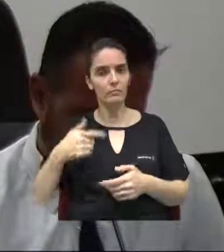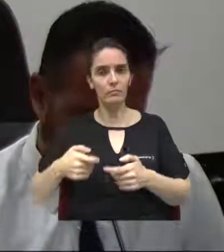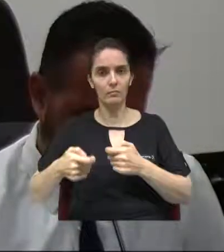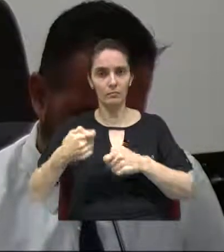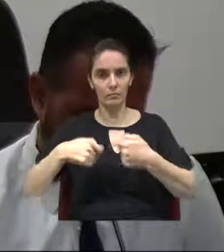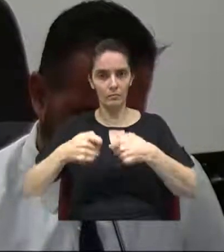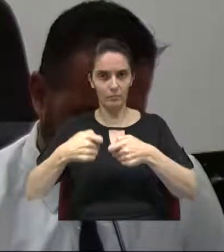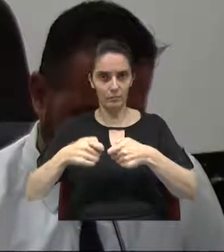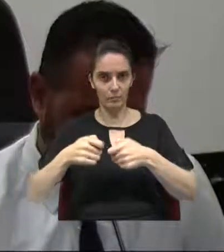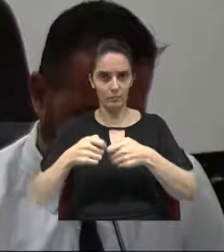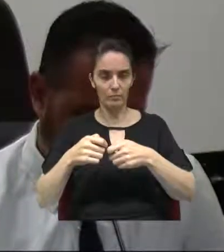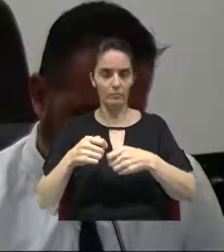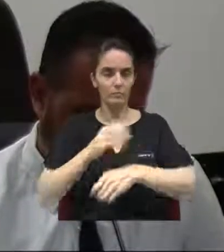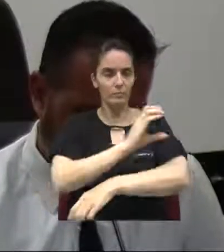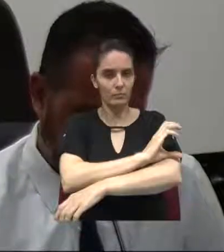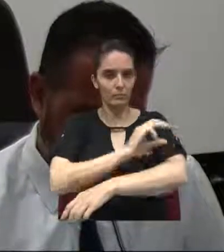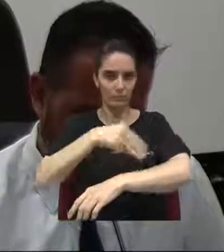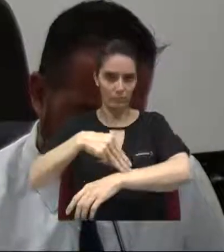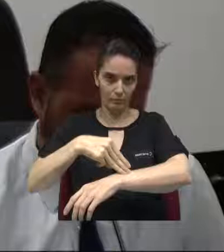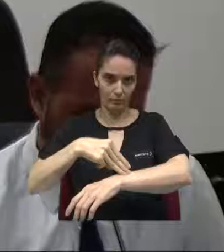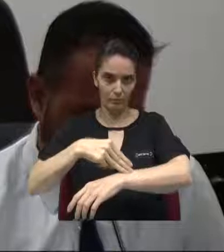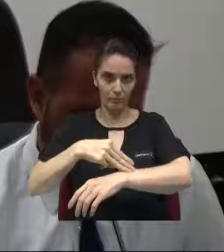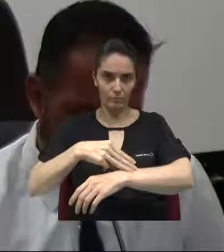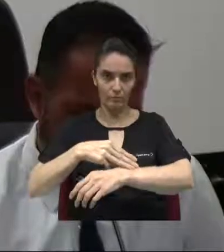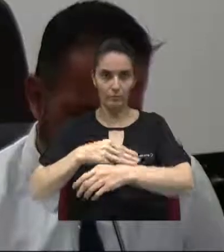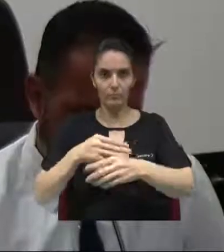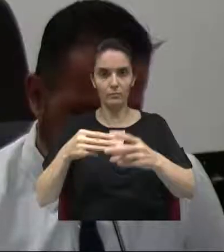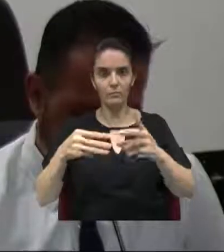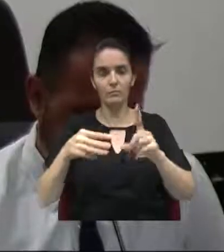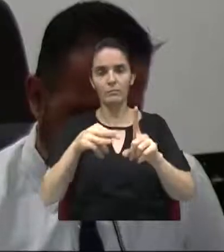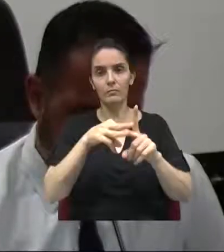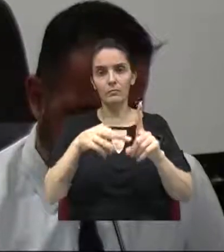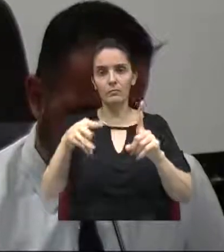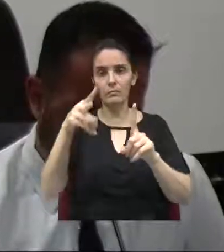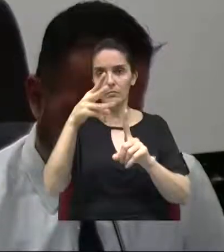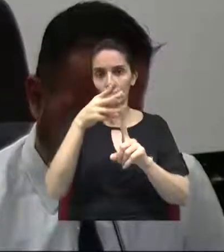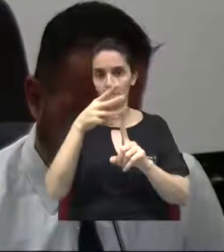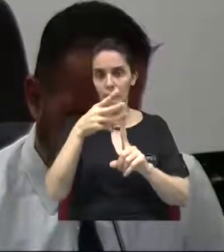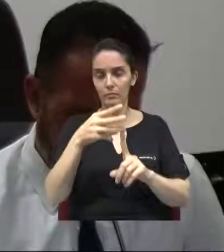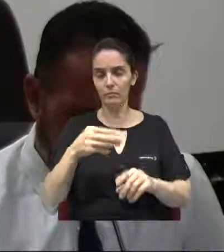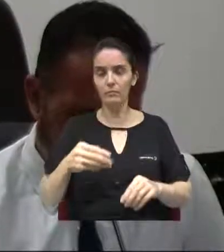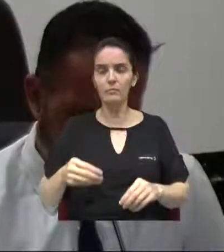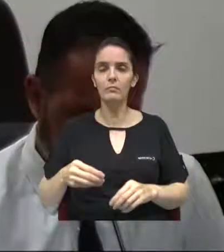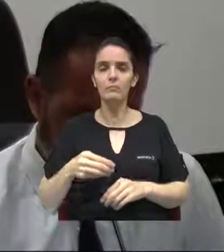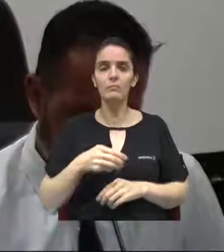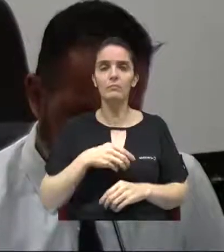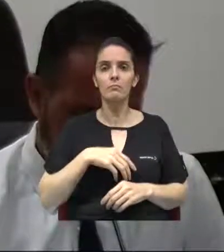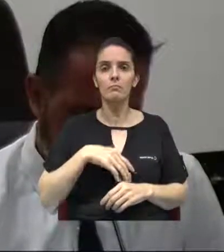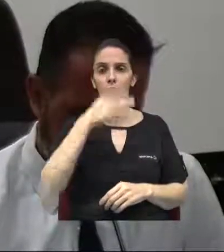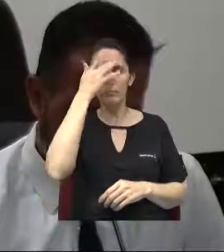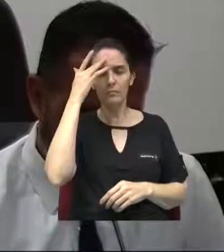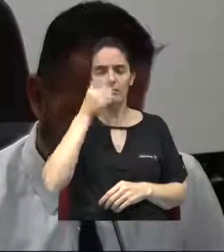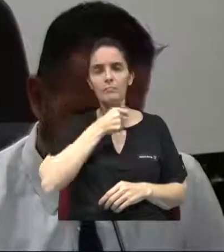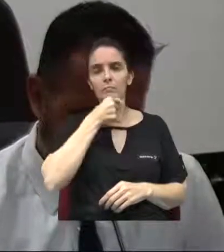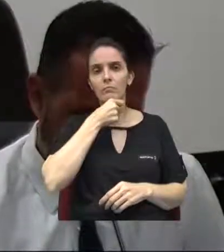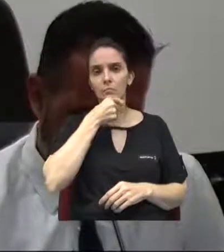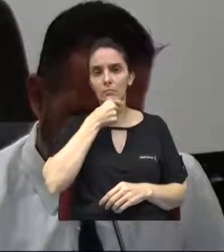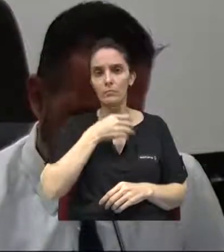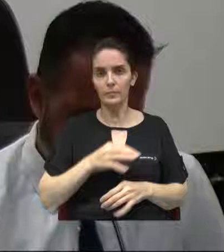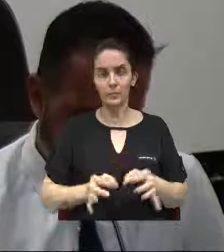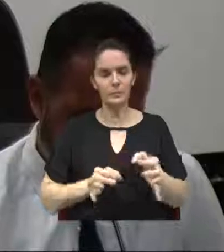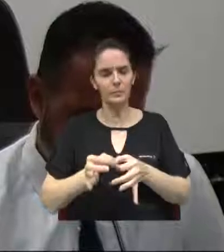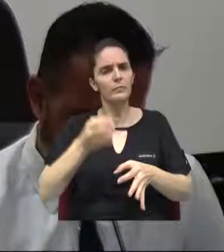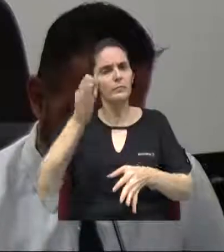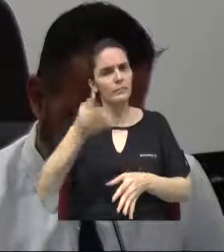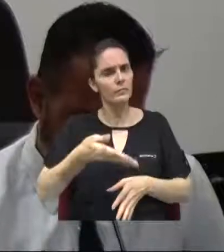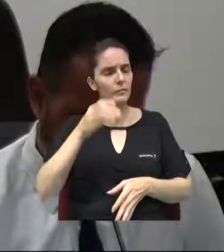que eu estive lá, quando a gente quase triplicou a quantidade de idosos nos projetos do CEPROSOM. Então, são projetos que eu já